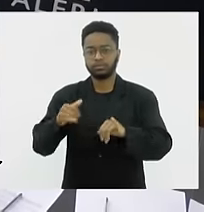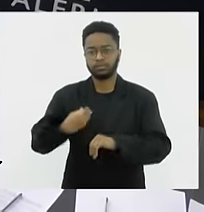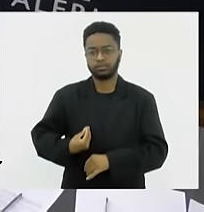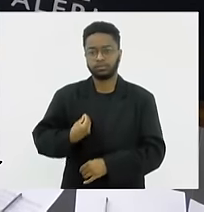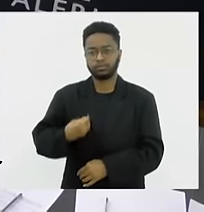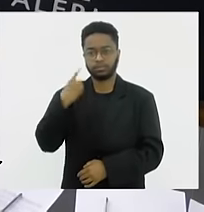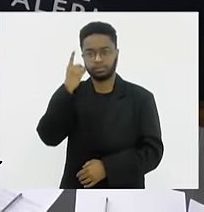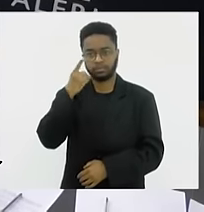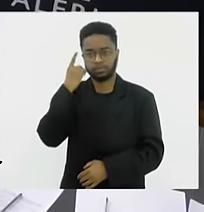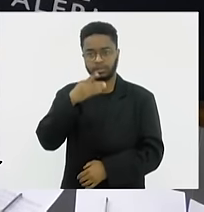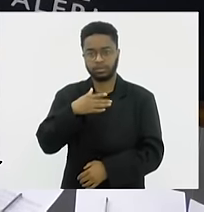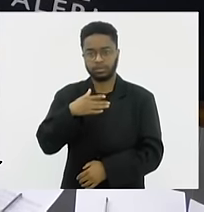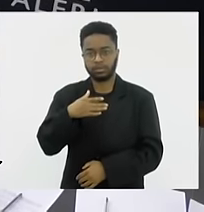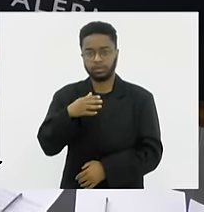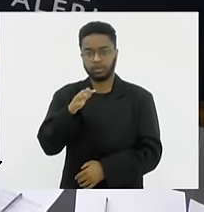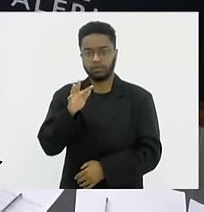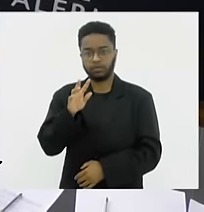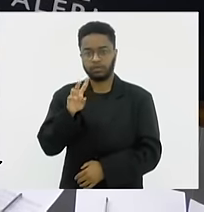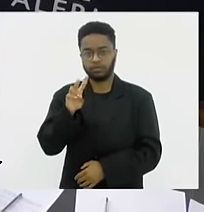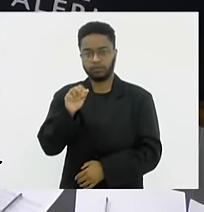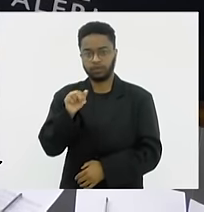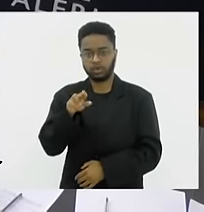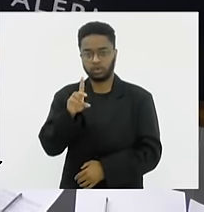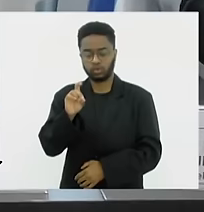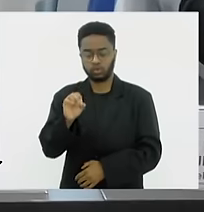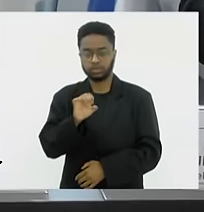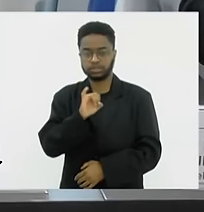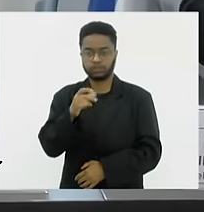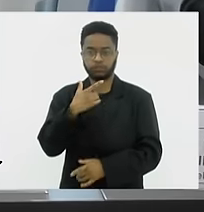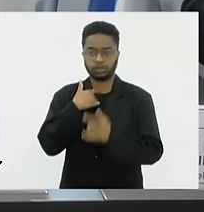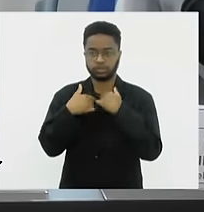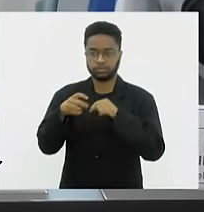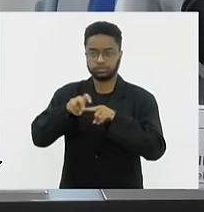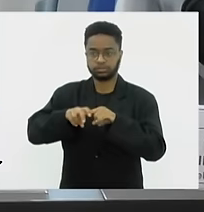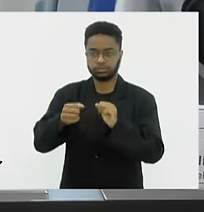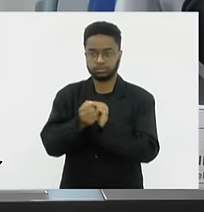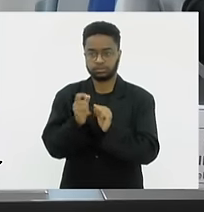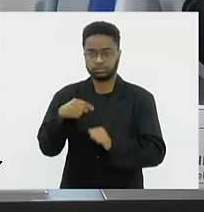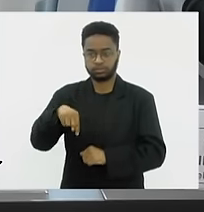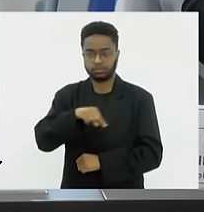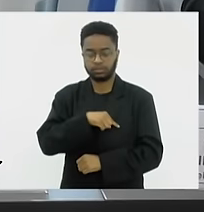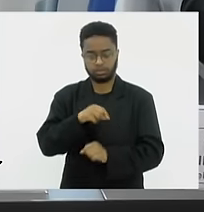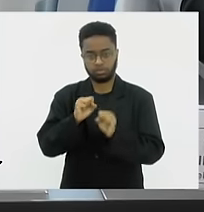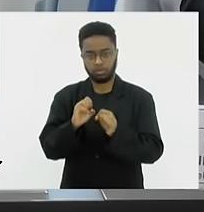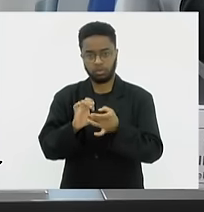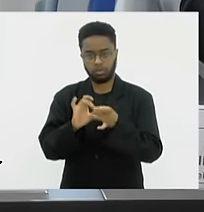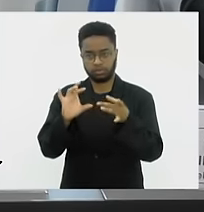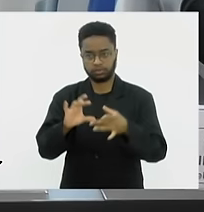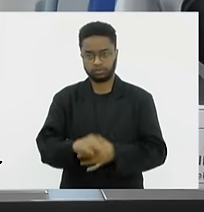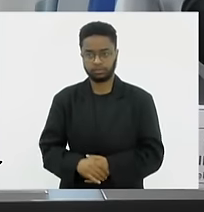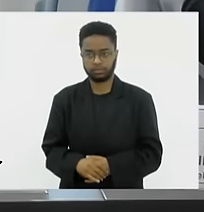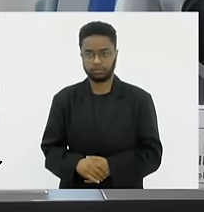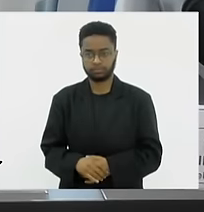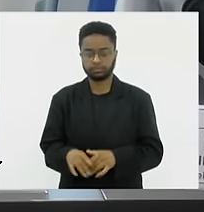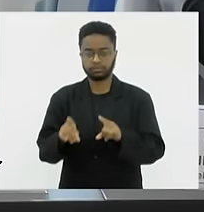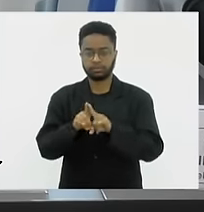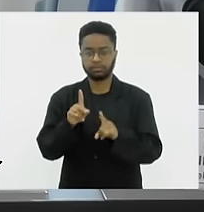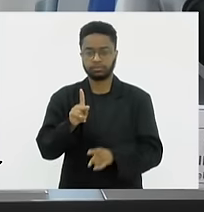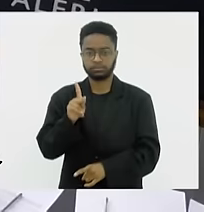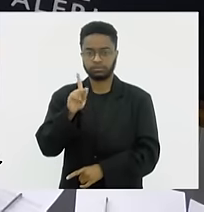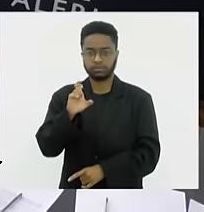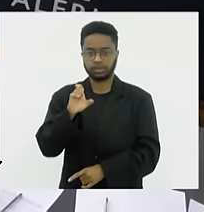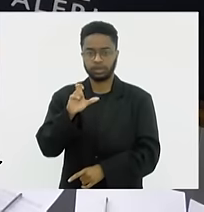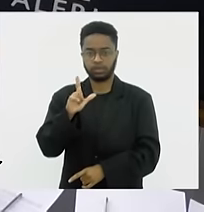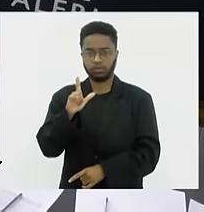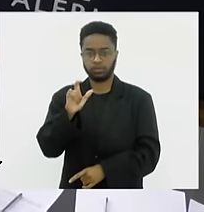meu irmão querido, Vandro Família. Se quiser tomar assento conosco, fique à vontade, deputado. Vereador Kelvin também, presidente. Vereador